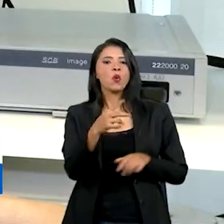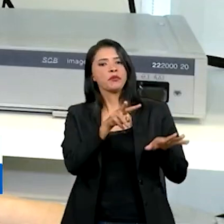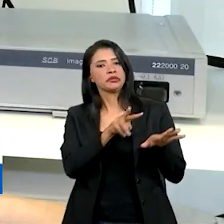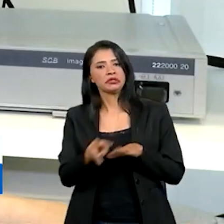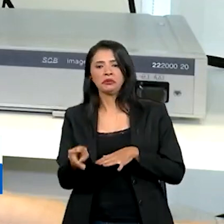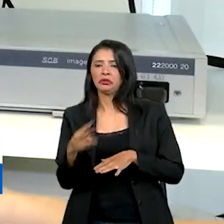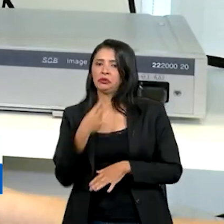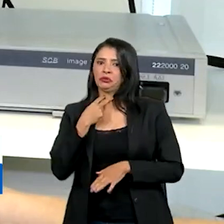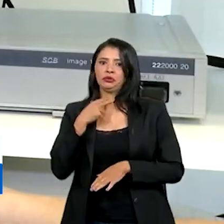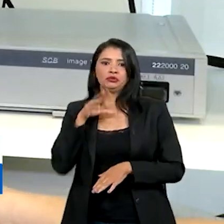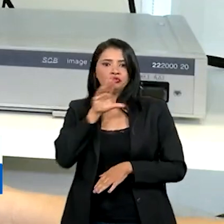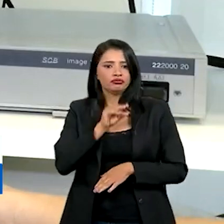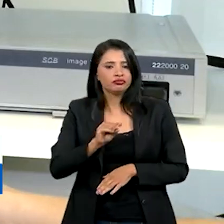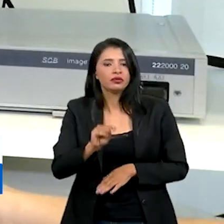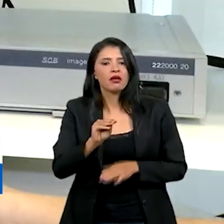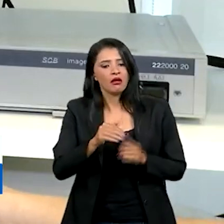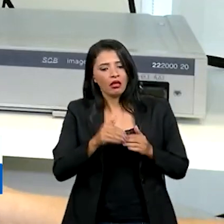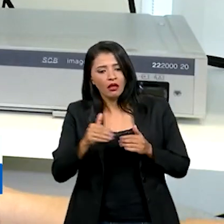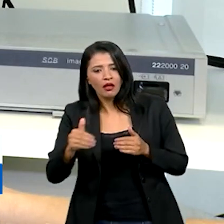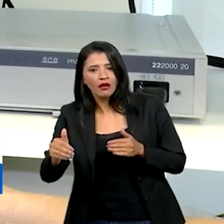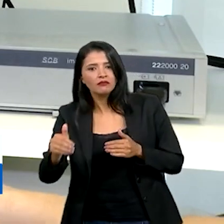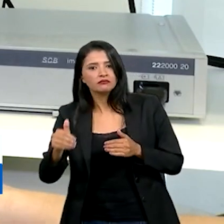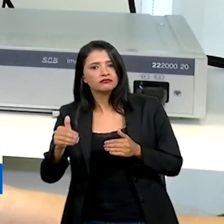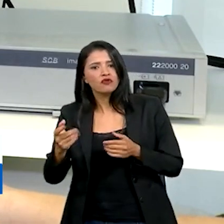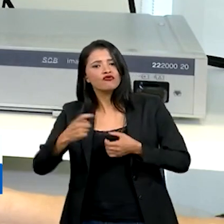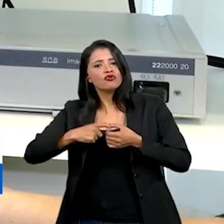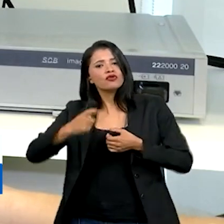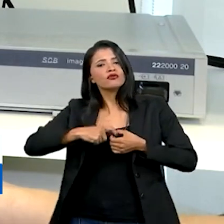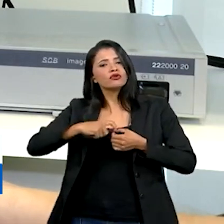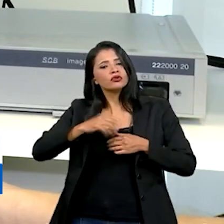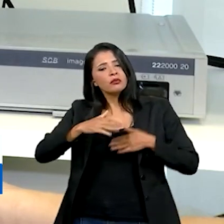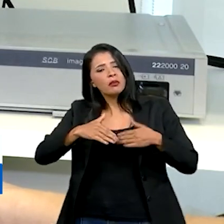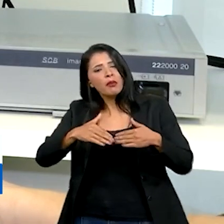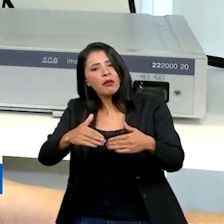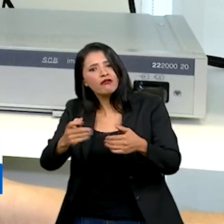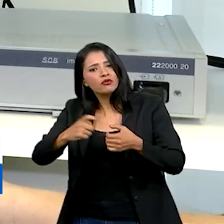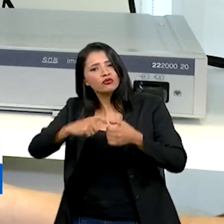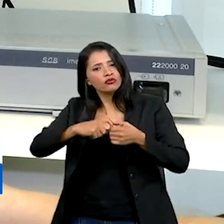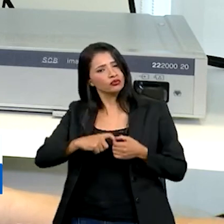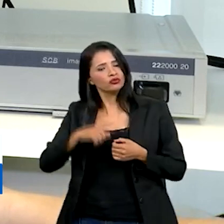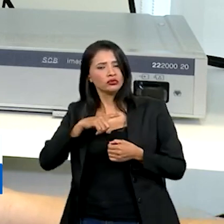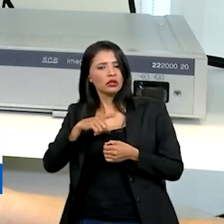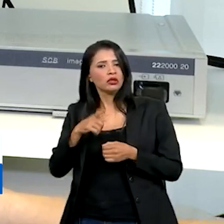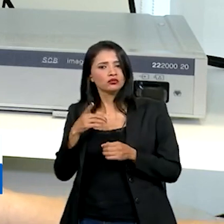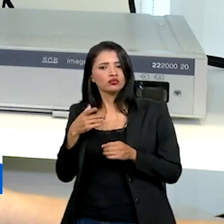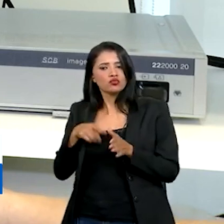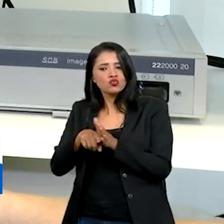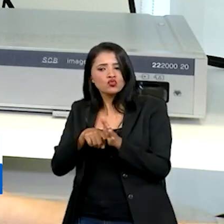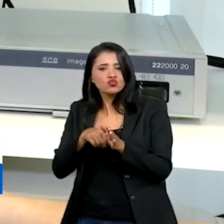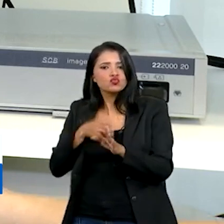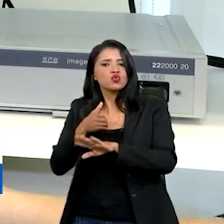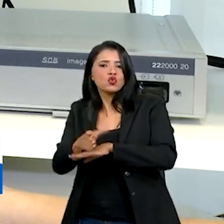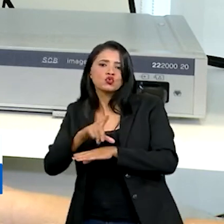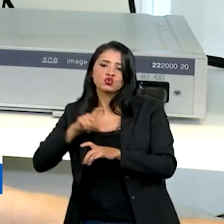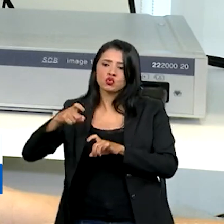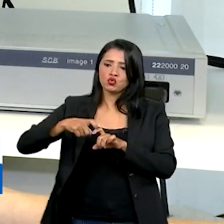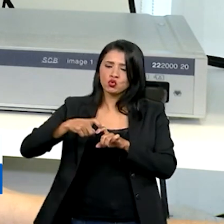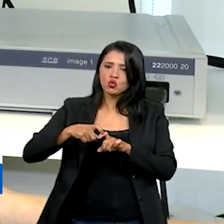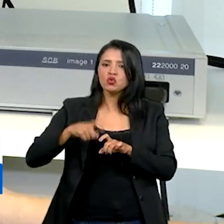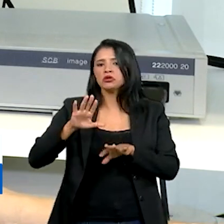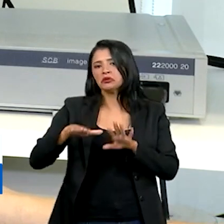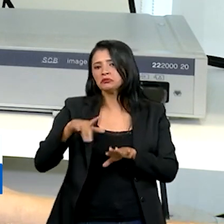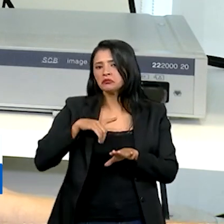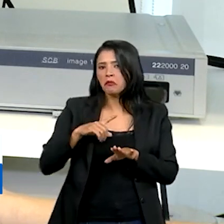poder falar, a partir daí a recuperação foi gradual e com consultas ao médico,